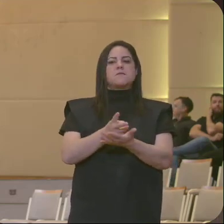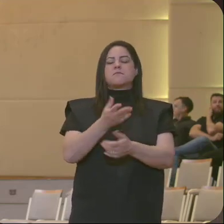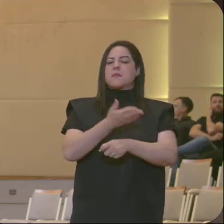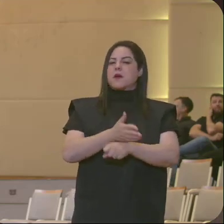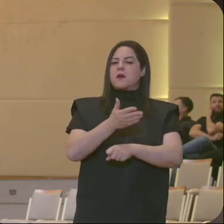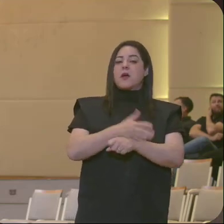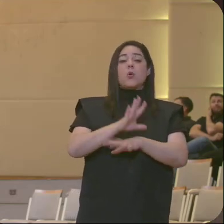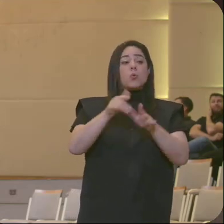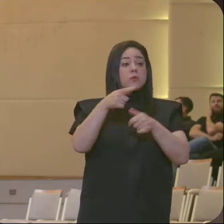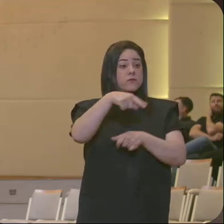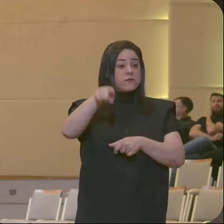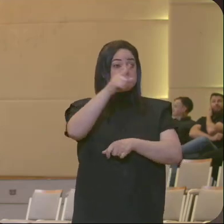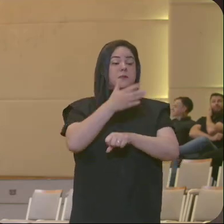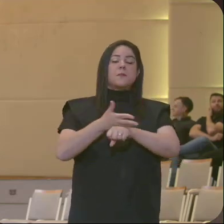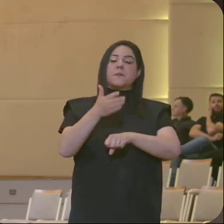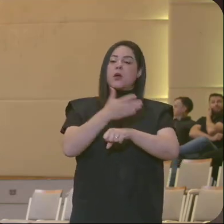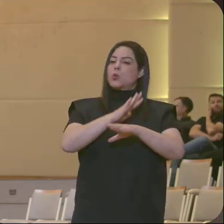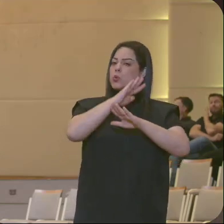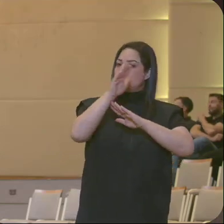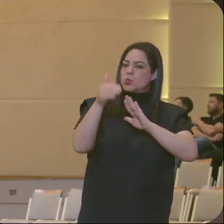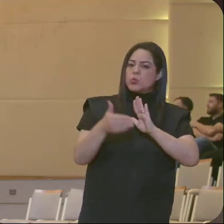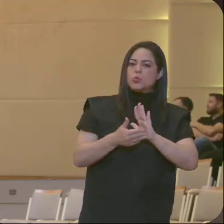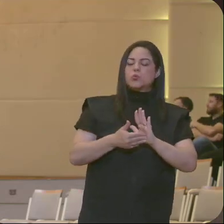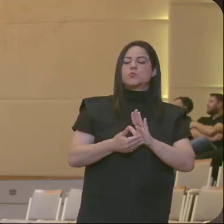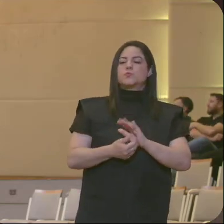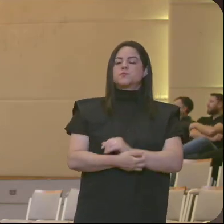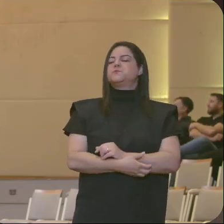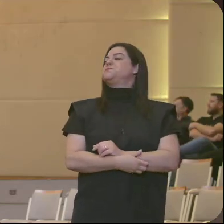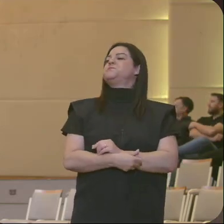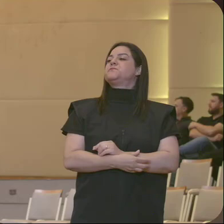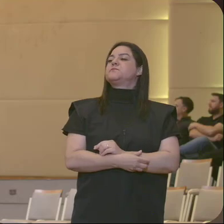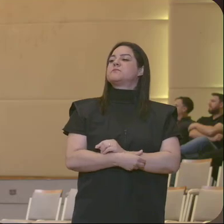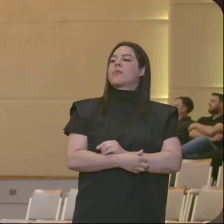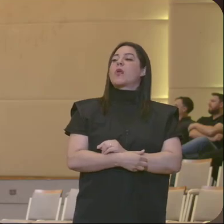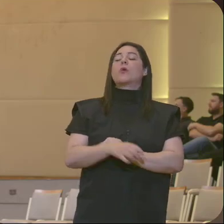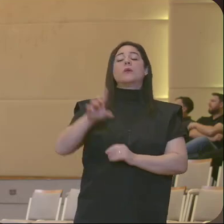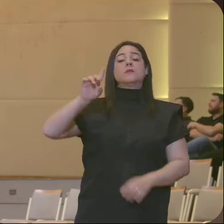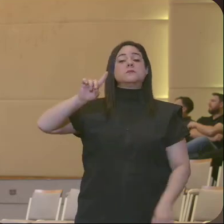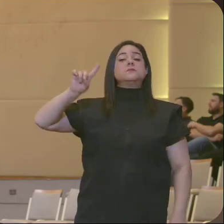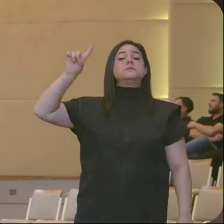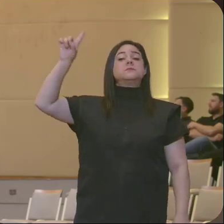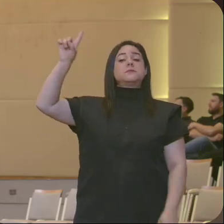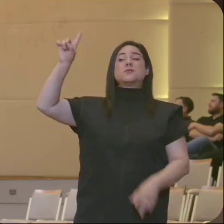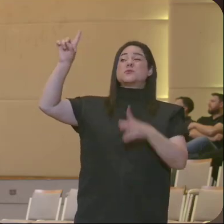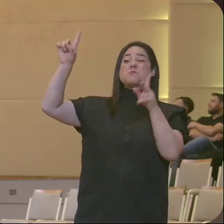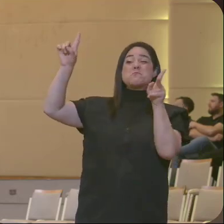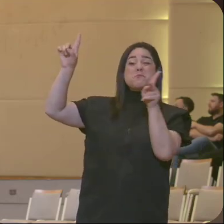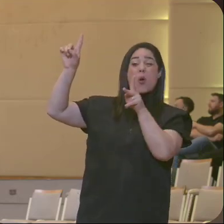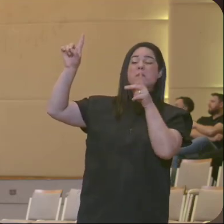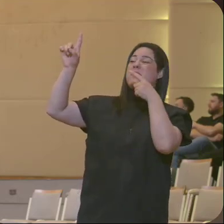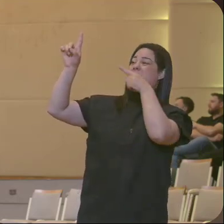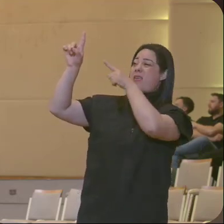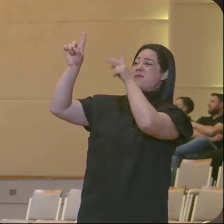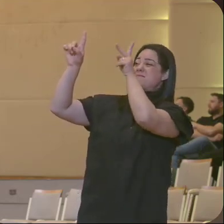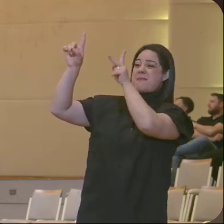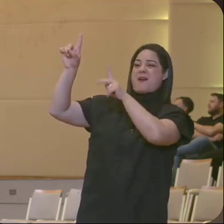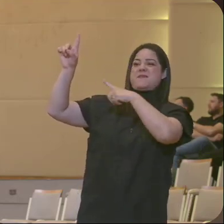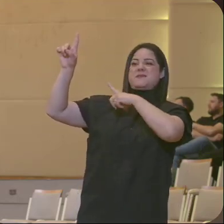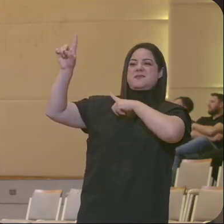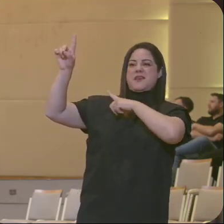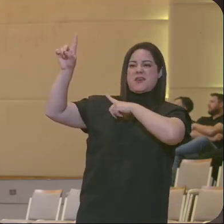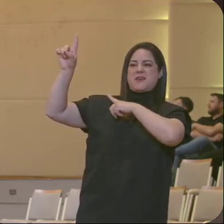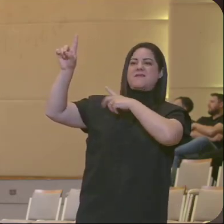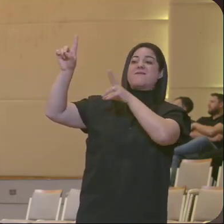vocês praticarem tudo isso, o Deus da paz estará